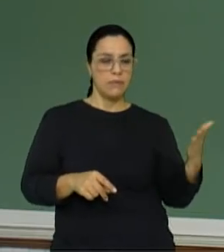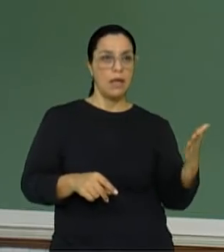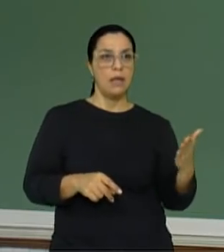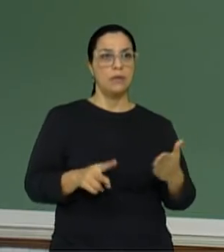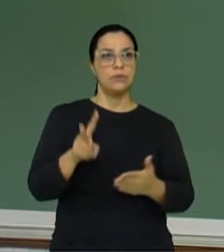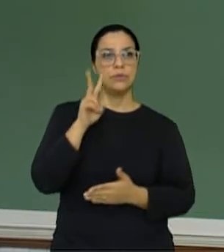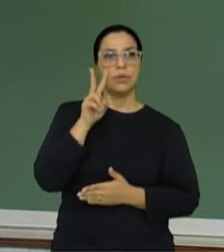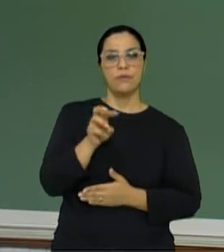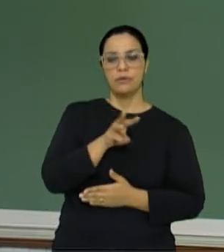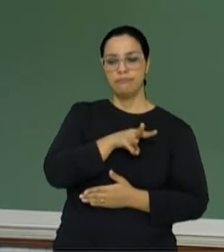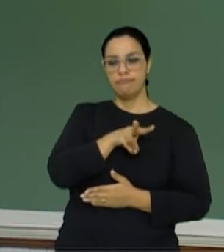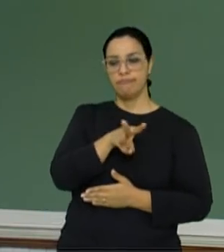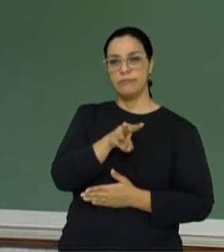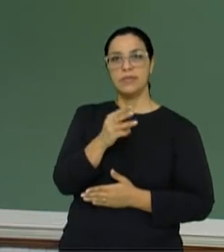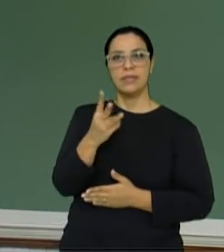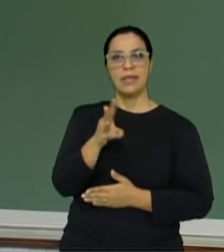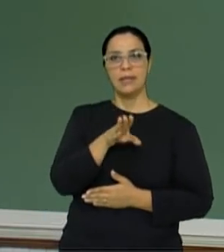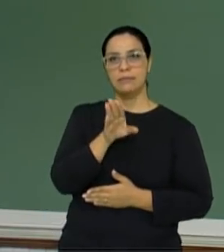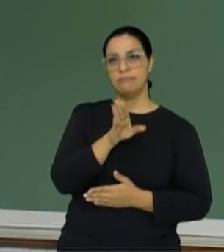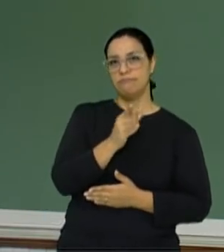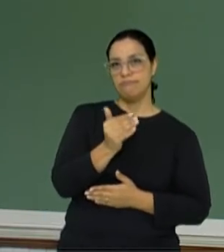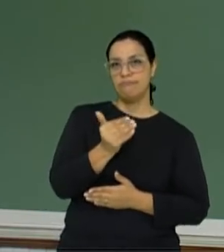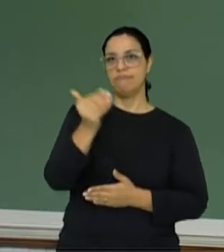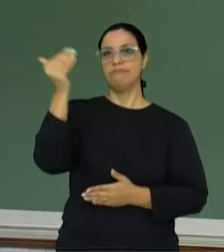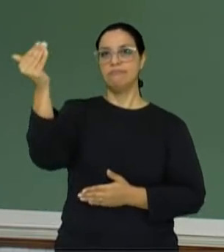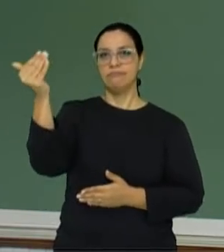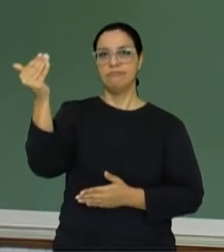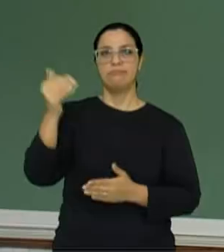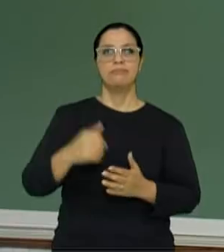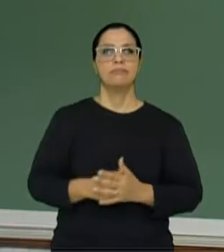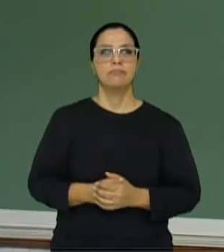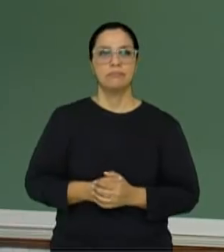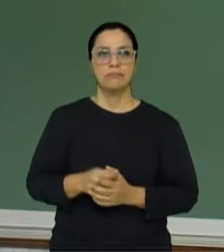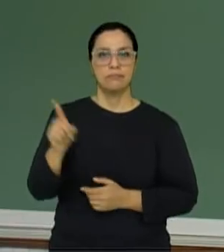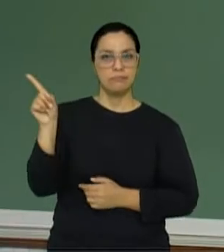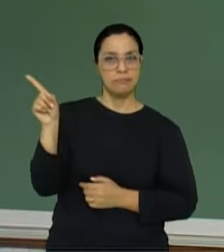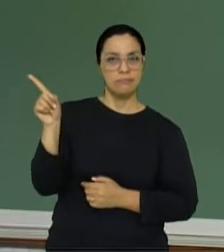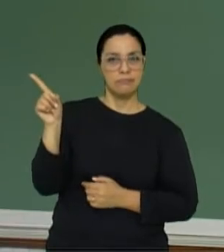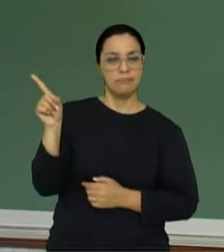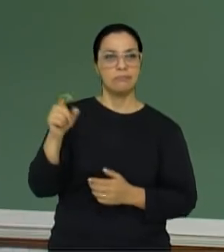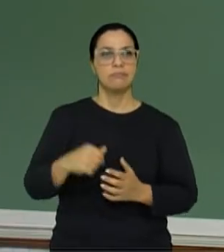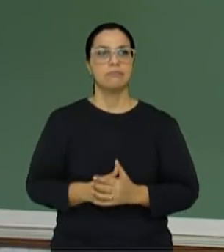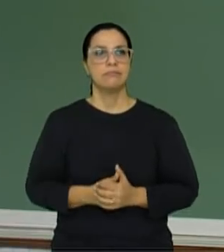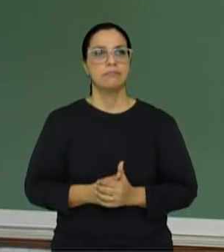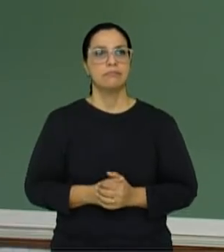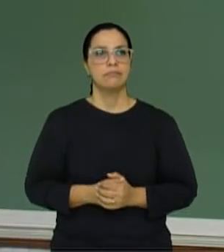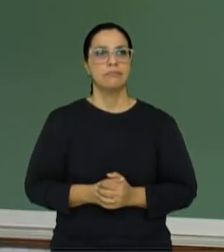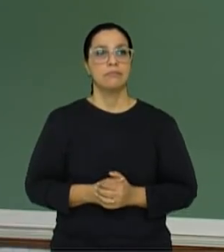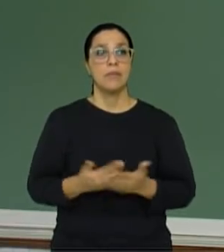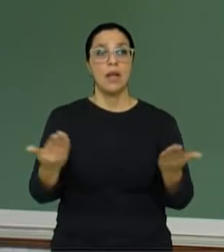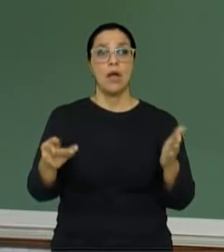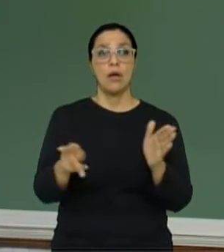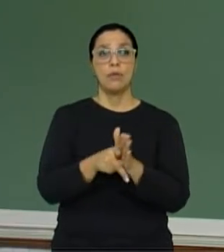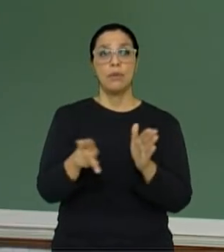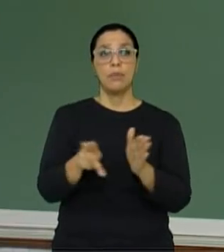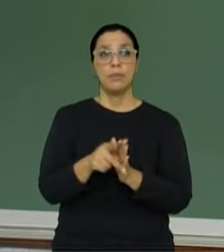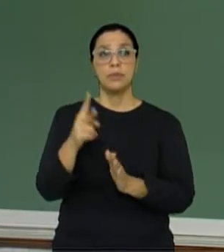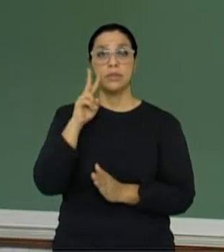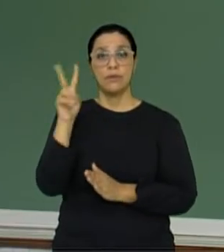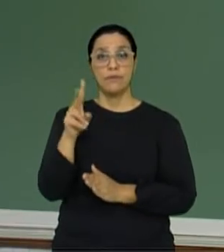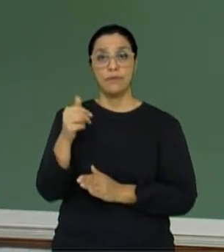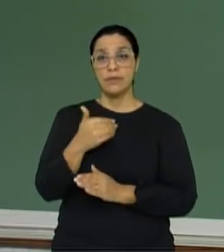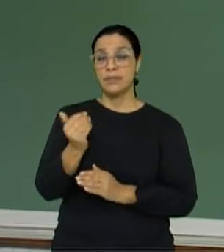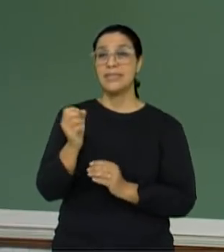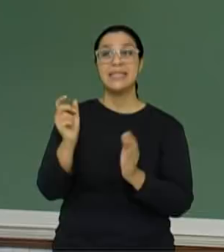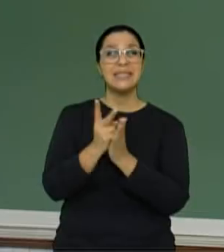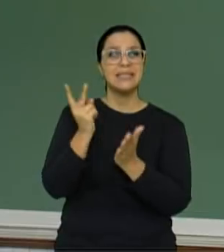eu consigo enxergar essas três bolinhas do dado aqui, né? Tá lá na projeção. O que a gente enxerga na vista vai estar